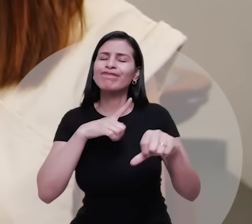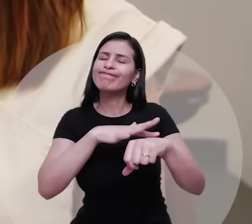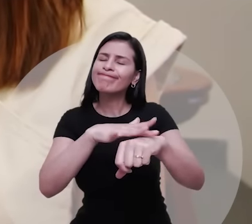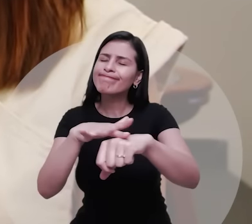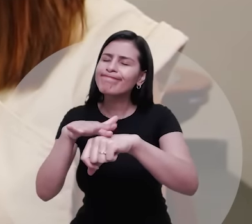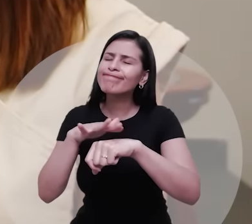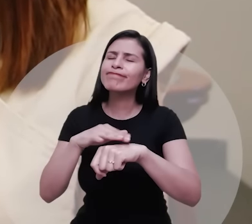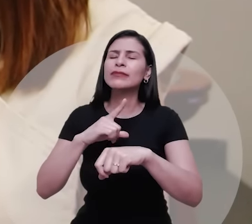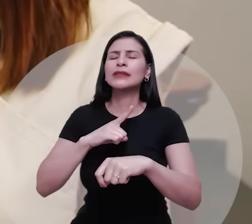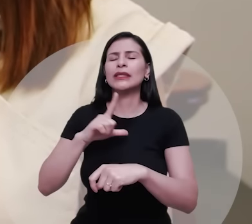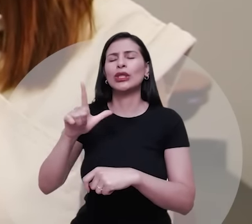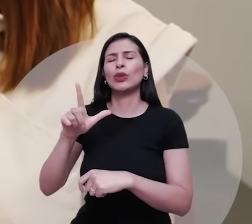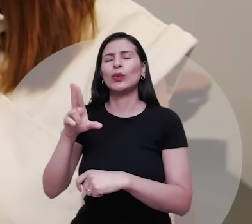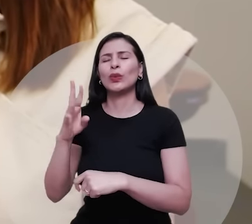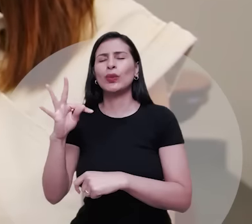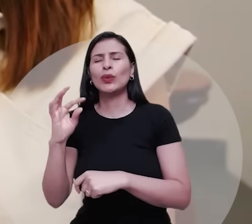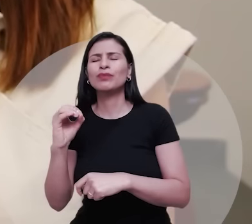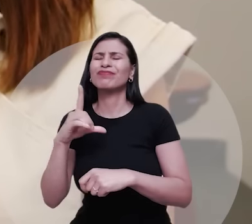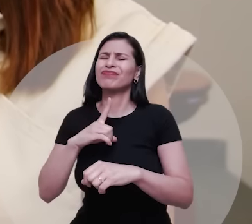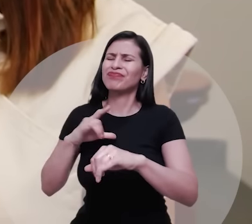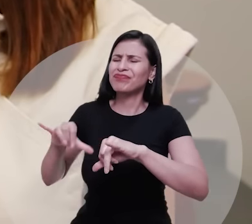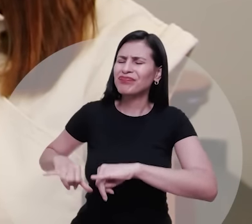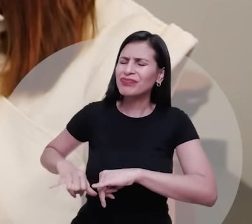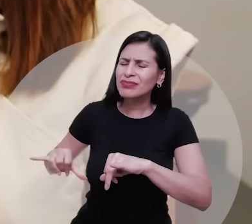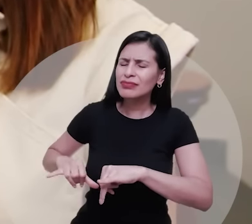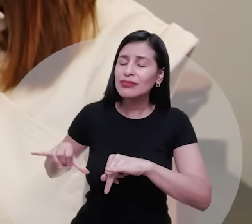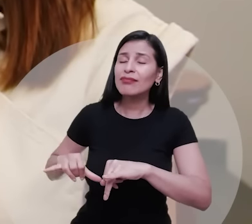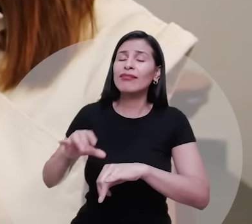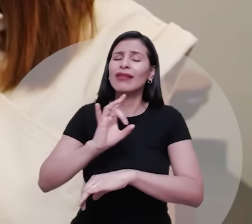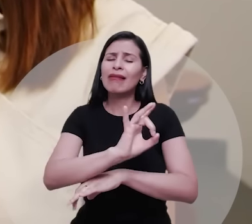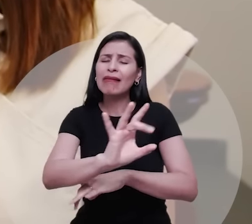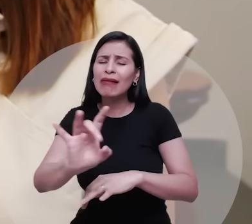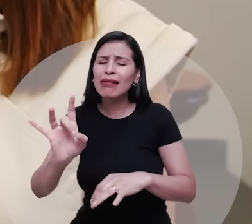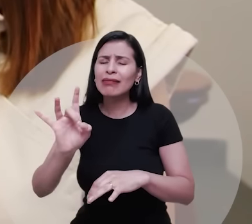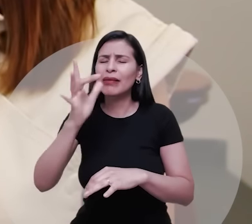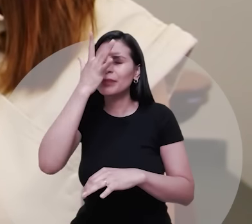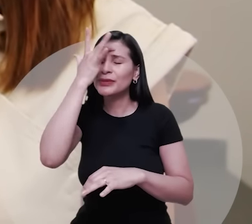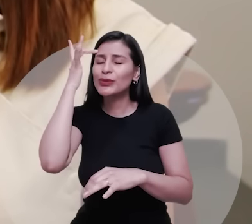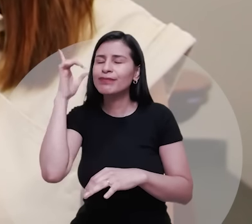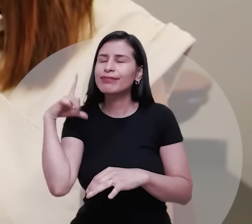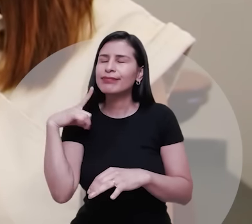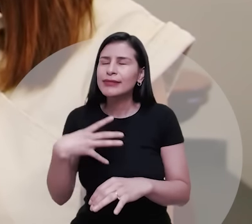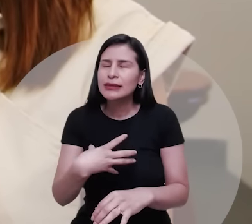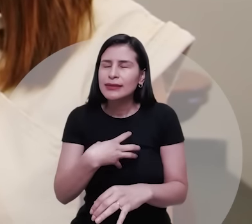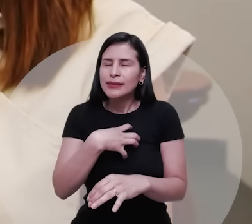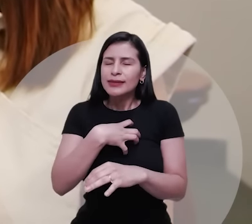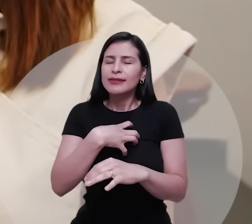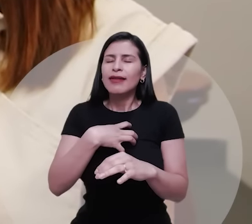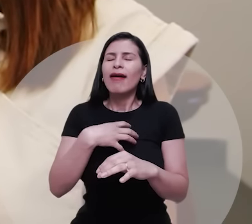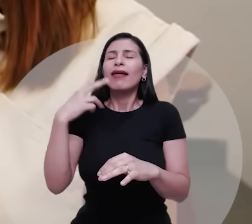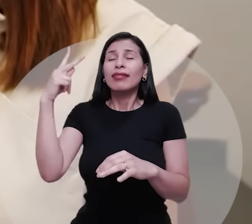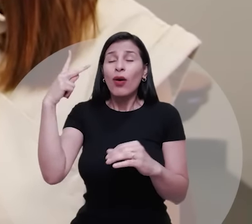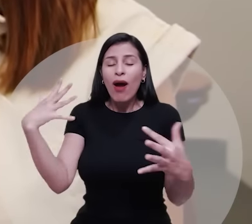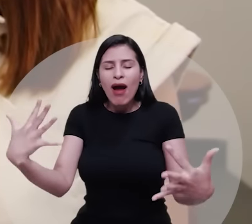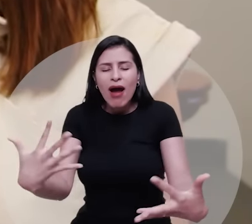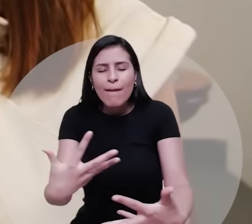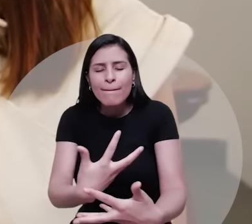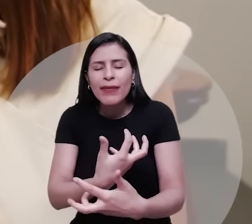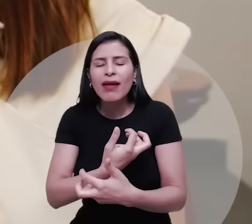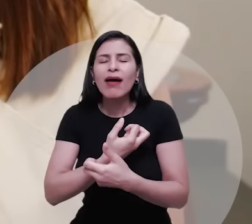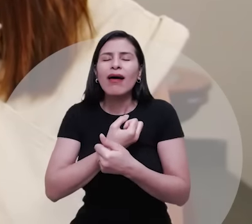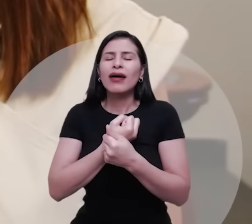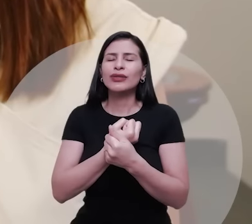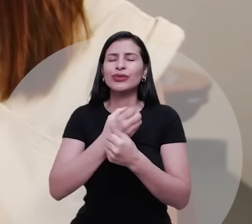sofrimento. Que cada um e cada uma, em sua angústia, sinta Teu abraço acolhedor e Teu amor